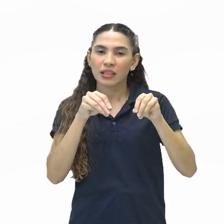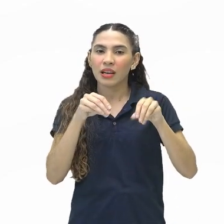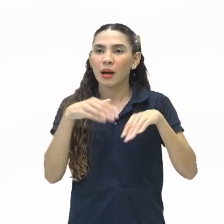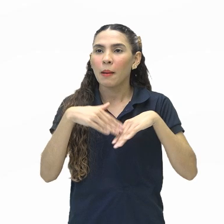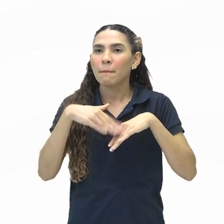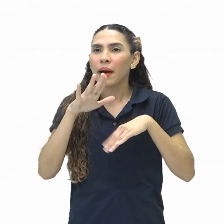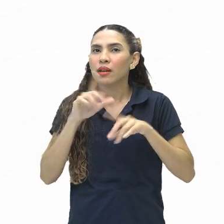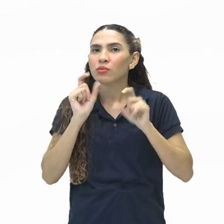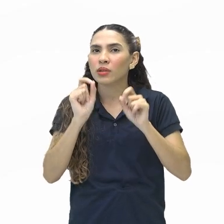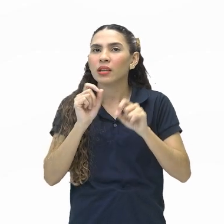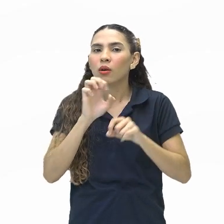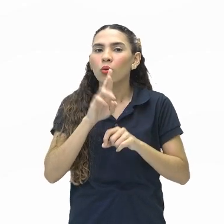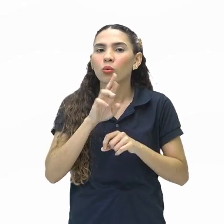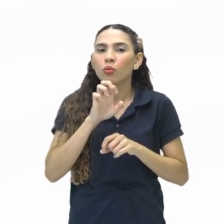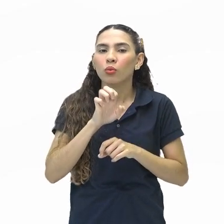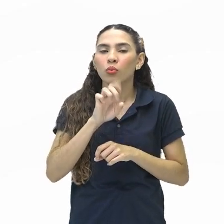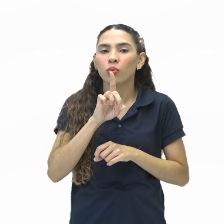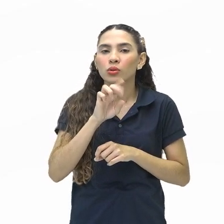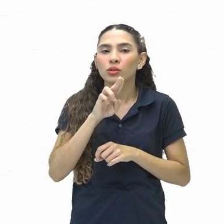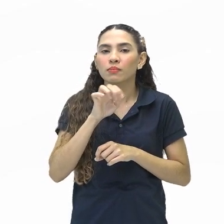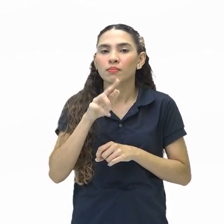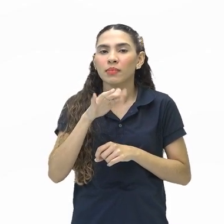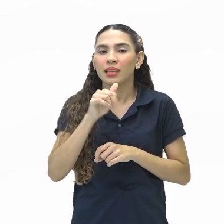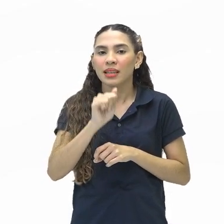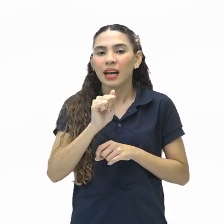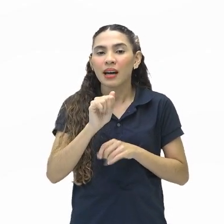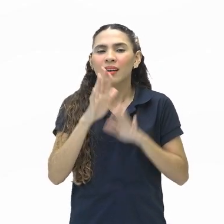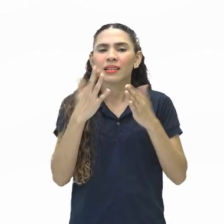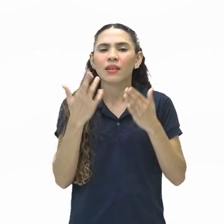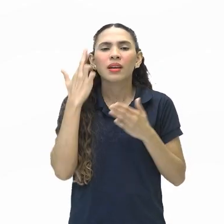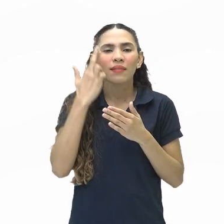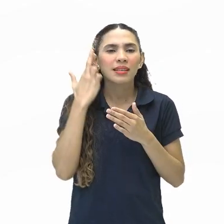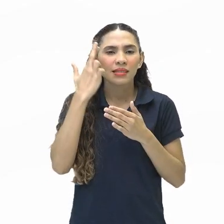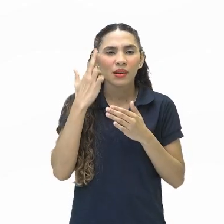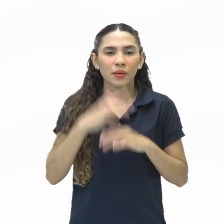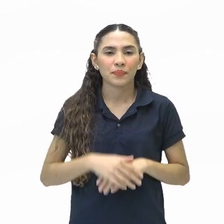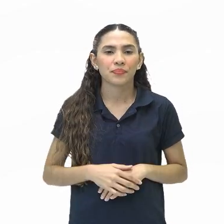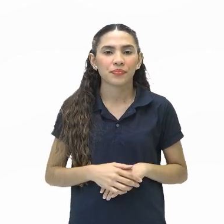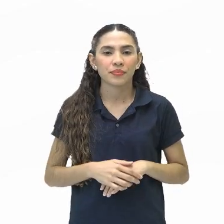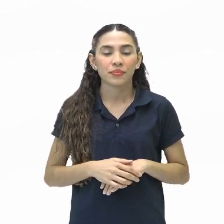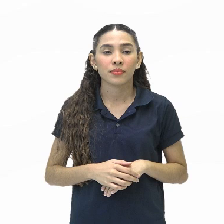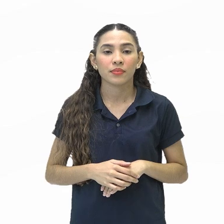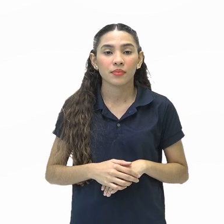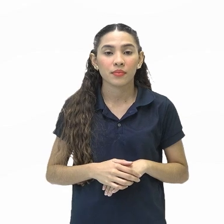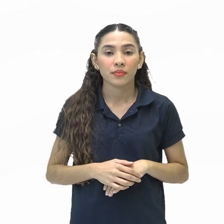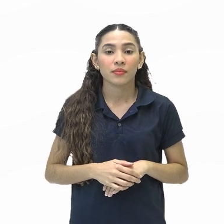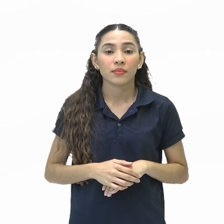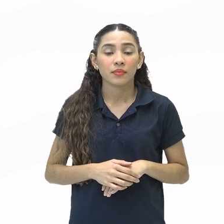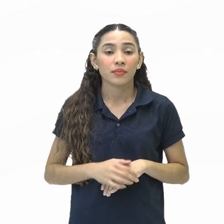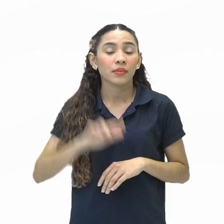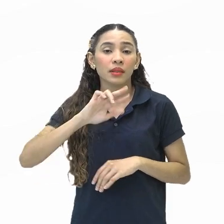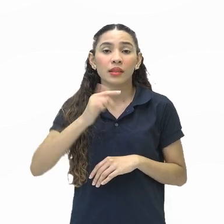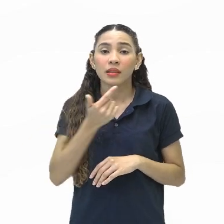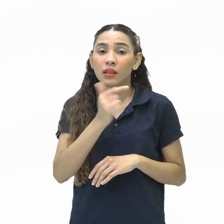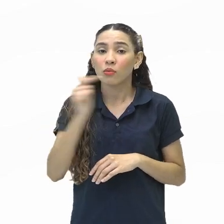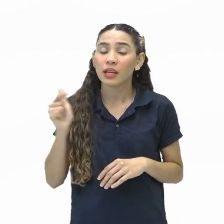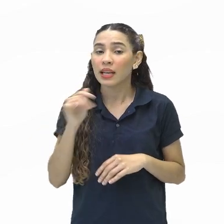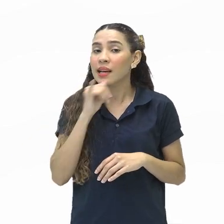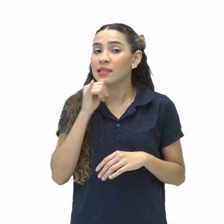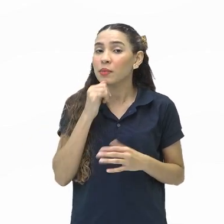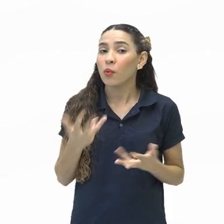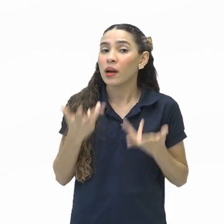mais rudimentar. E aí nós podemos fazer a seguinte reflexão, que não há